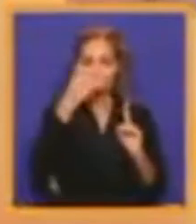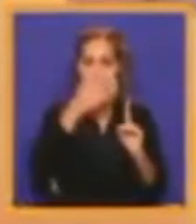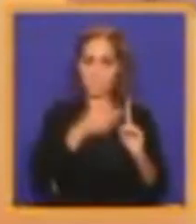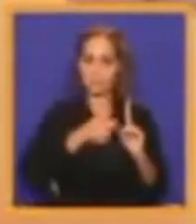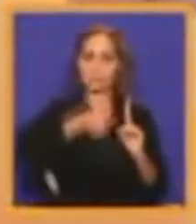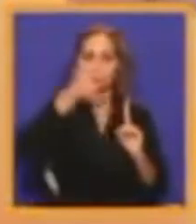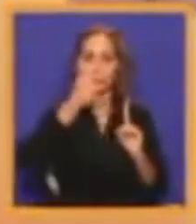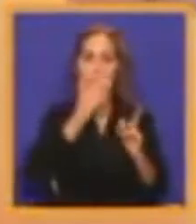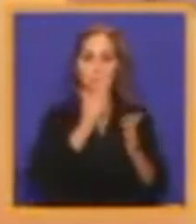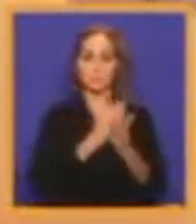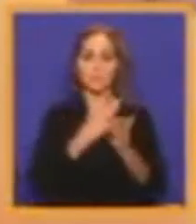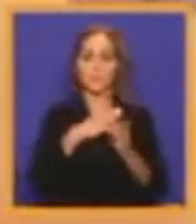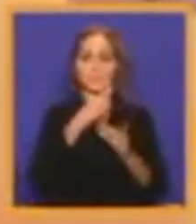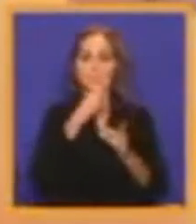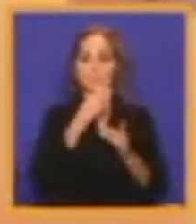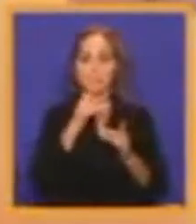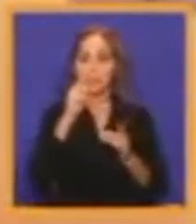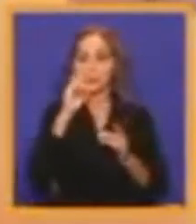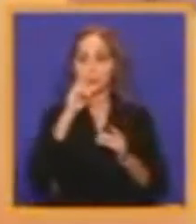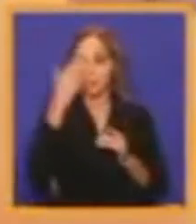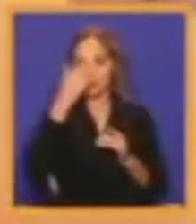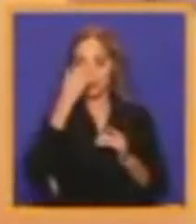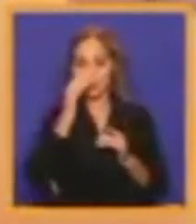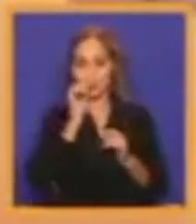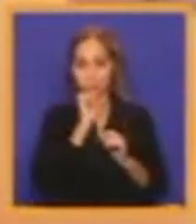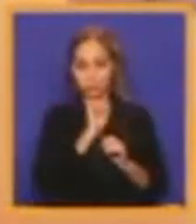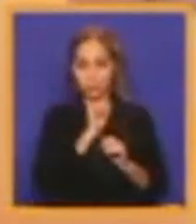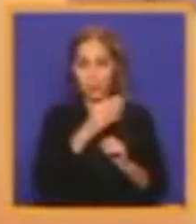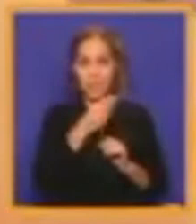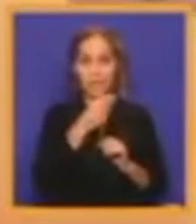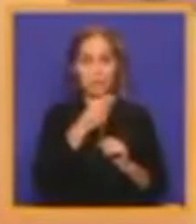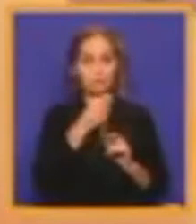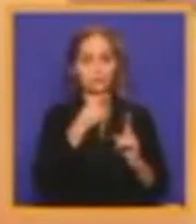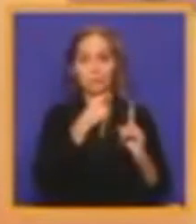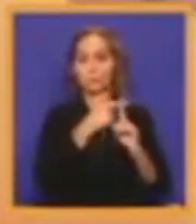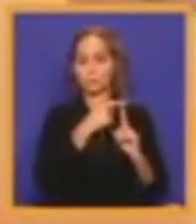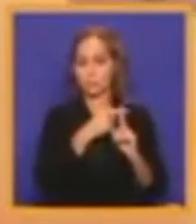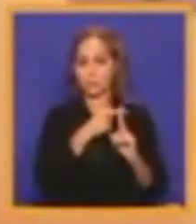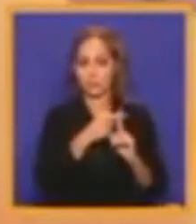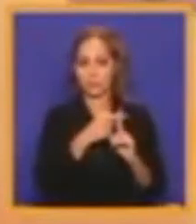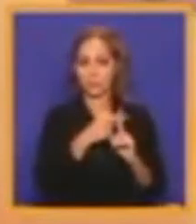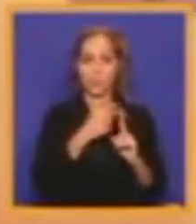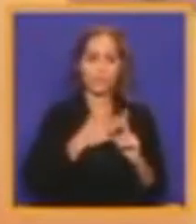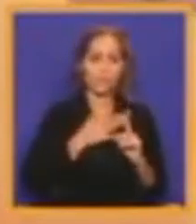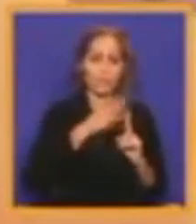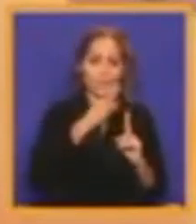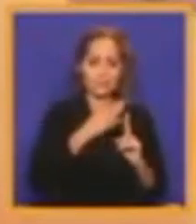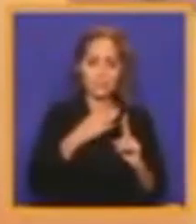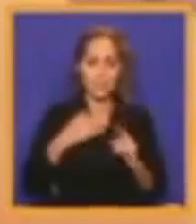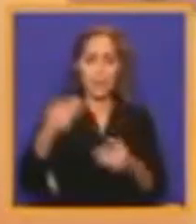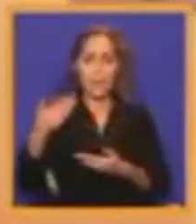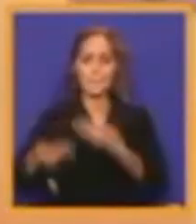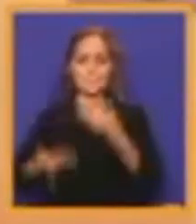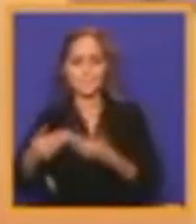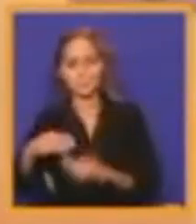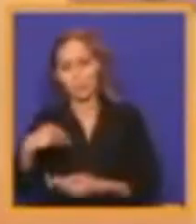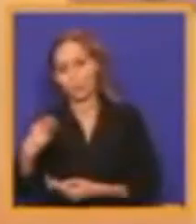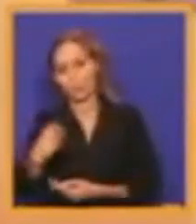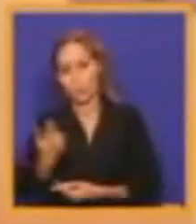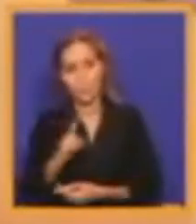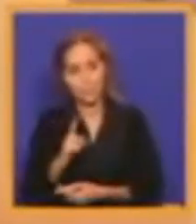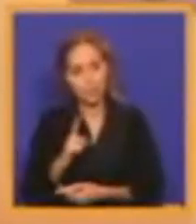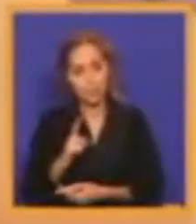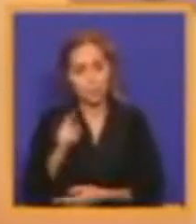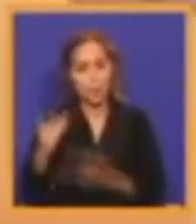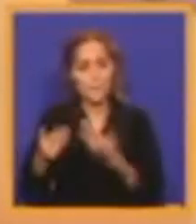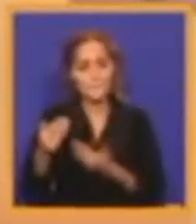só querem dizer que dentro dos 30 dias dos gêmeos há muitos beneficiados. Não quer dizer que a balança seja uma desgraçada, a balança